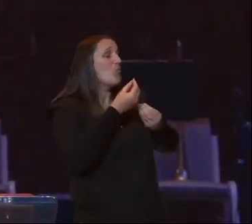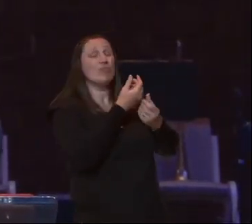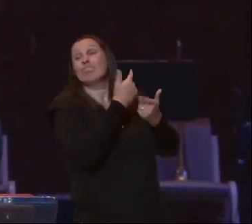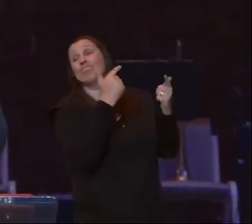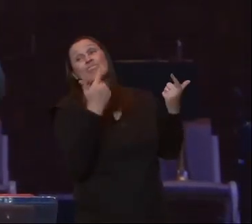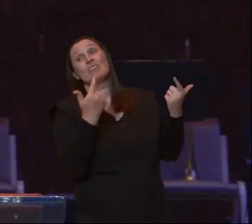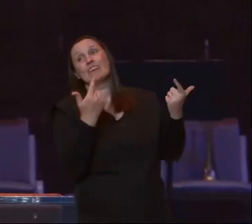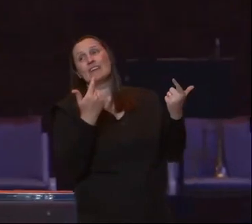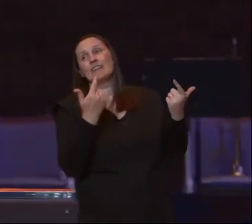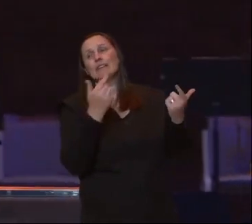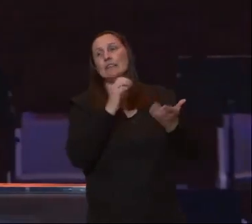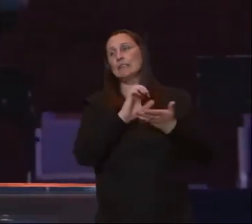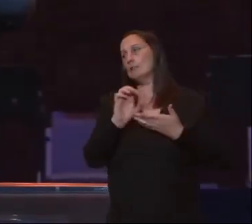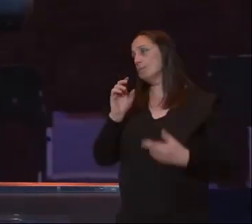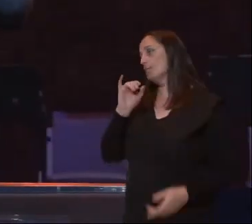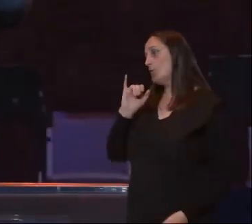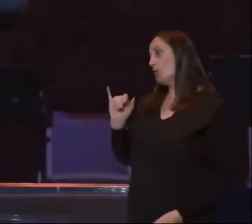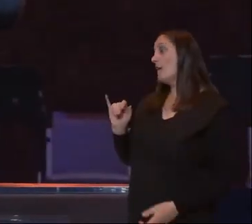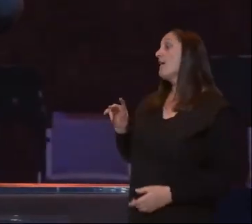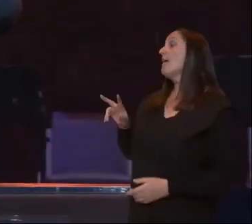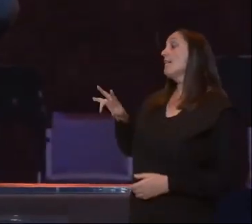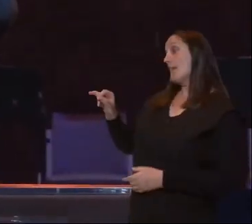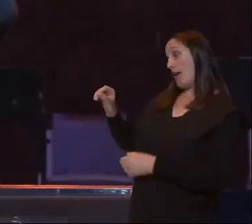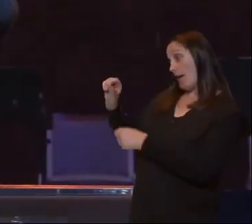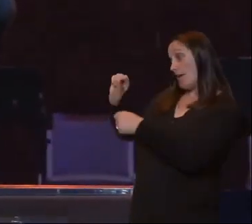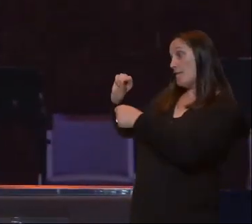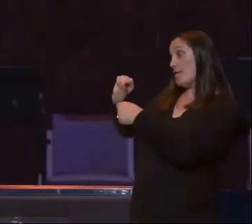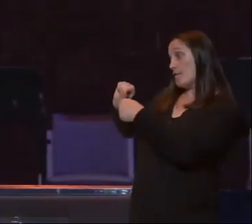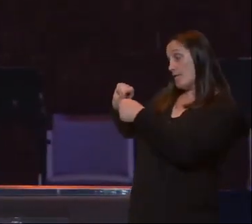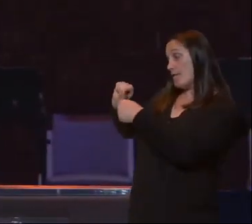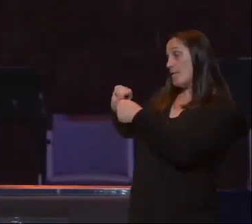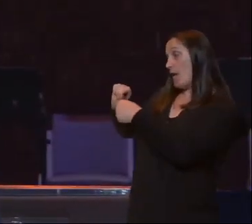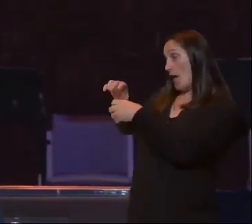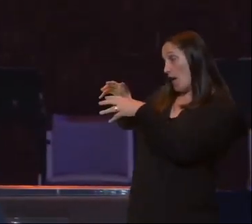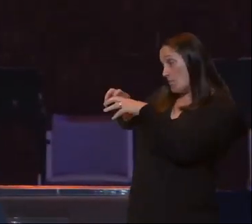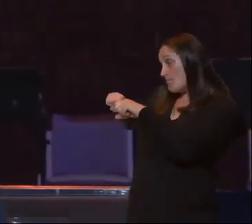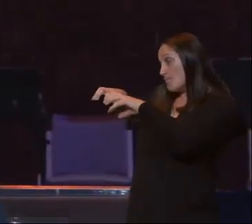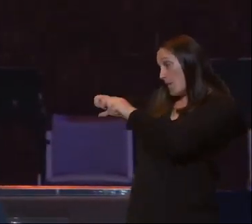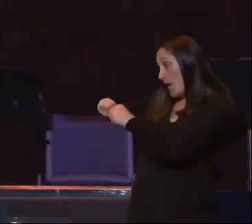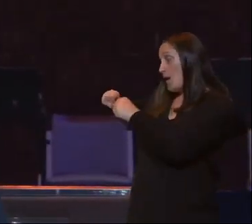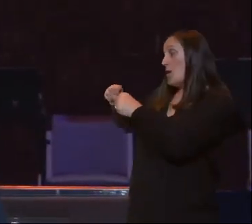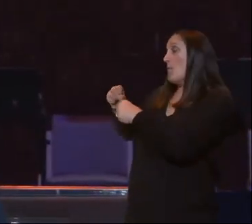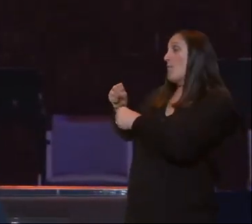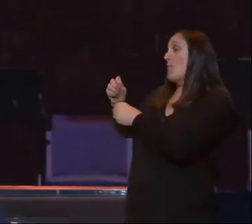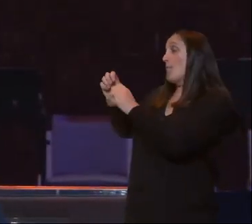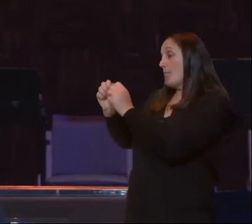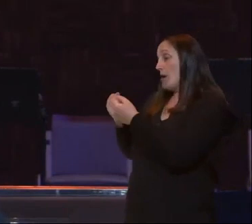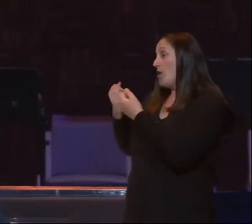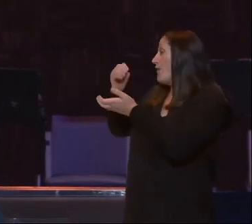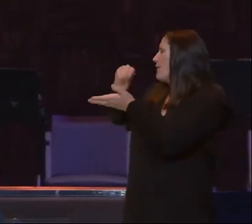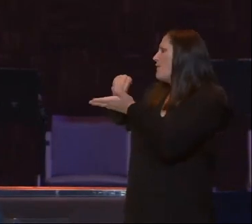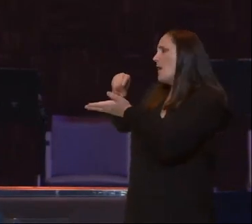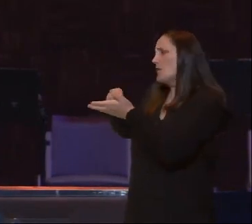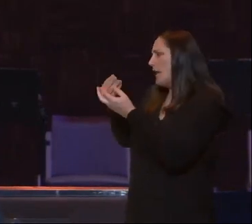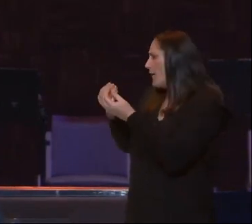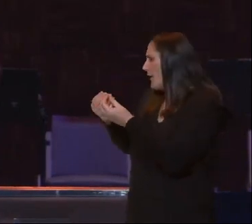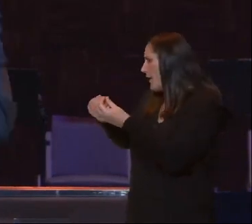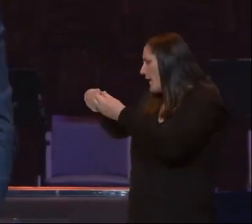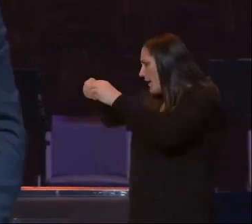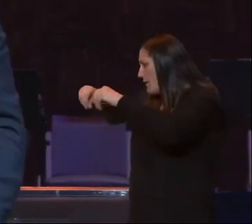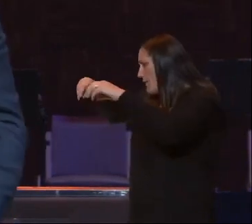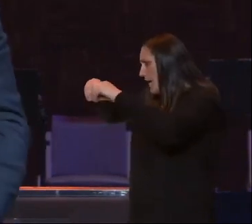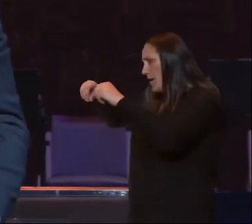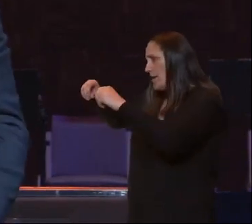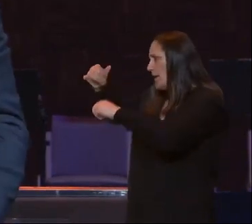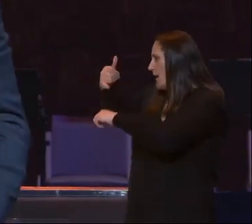E aquele homem diz: vai e faz um pão para mim, e você verá, não vai faltar farinha nem azeite na sua